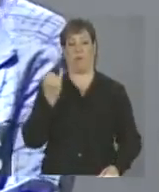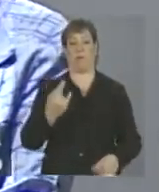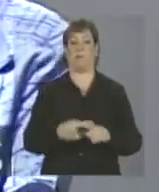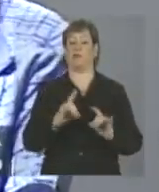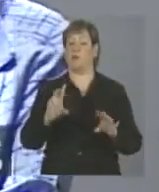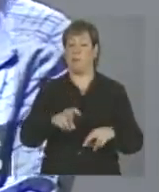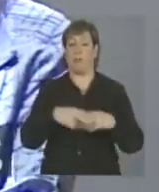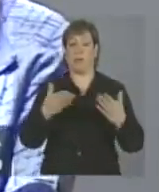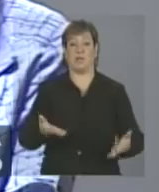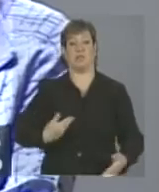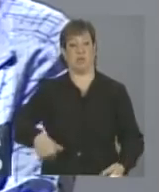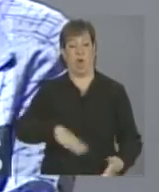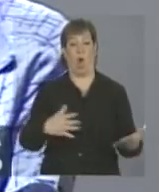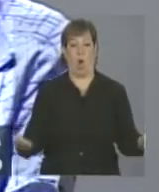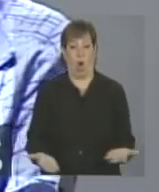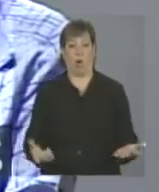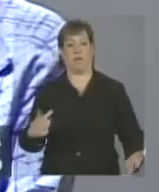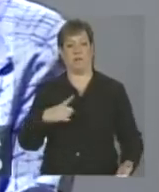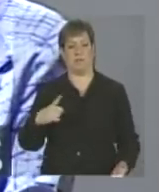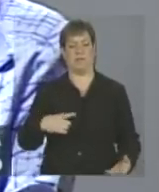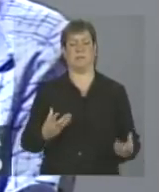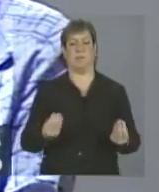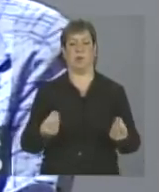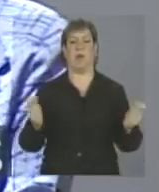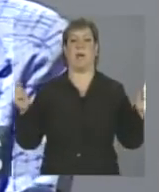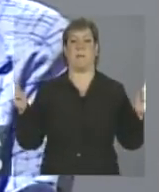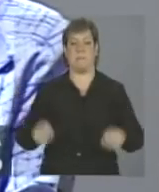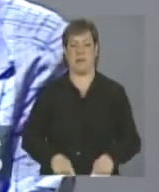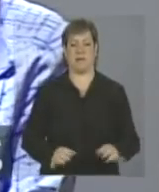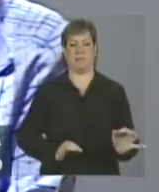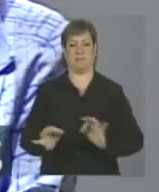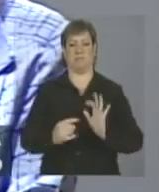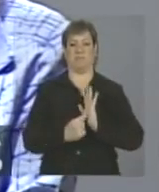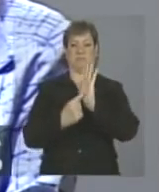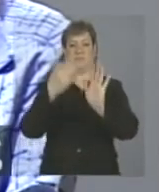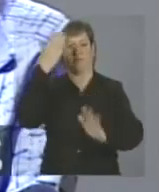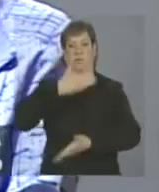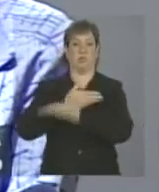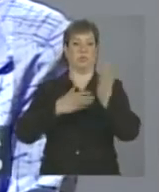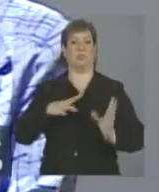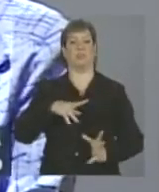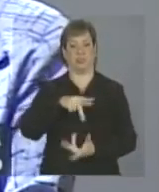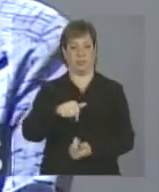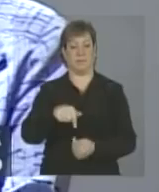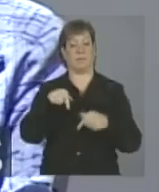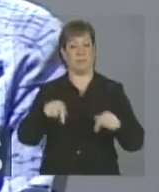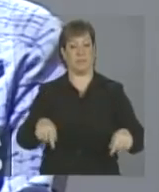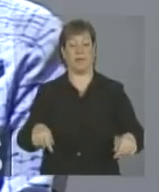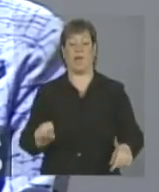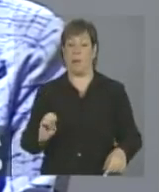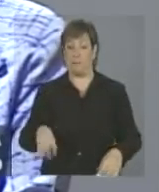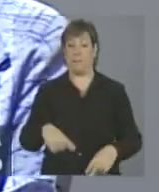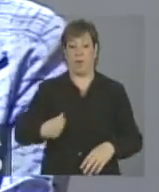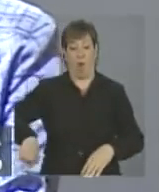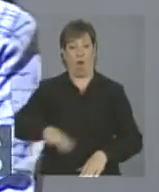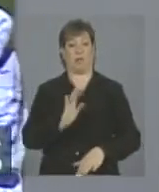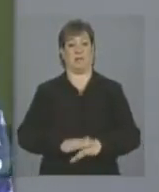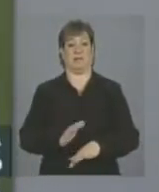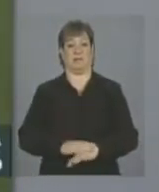isso que nós hoje temos extrema capacidade de projeção internacional. Deve-se a nós mesmos.